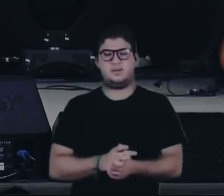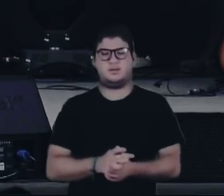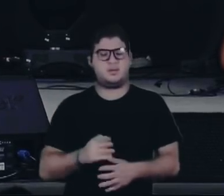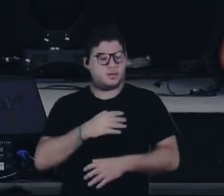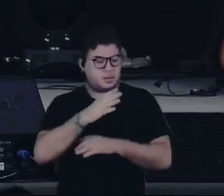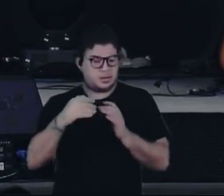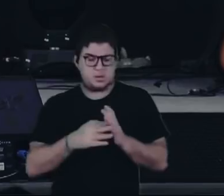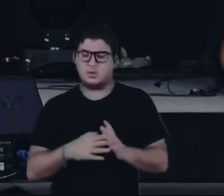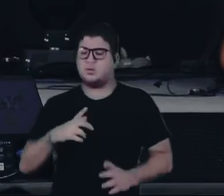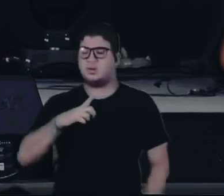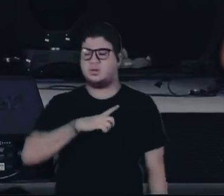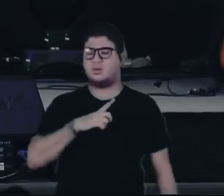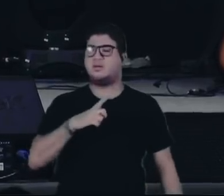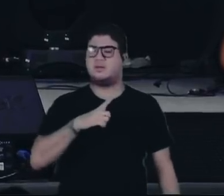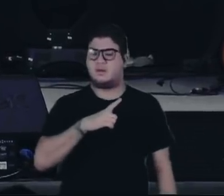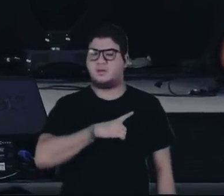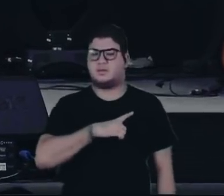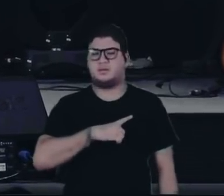De tudo que temos.